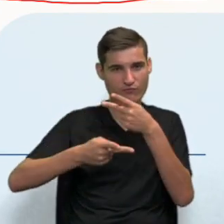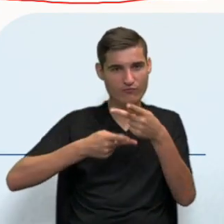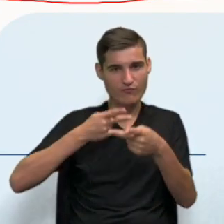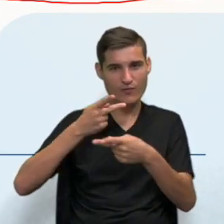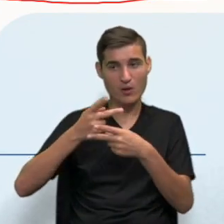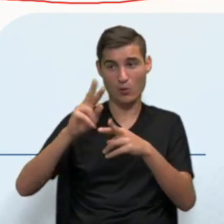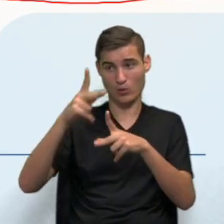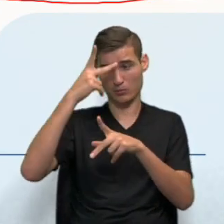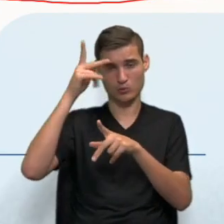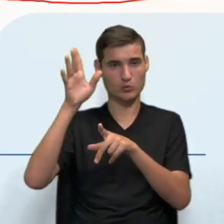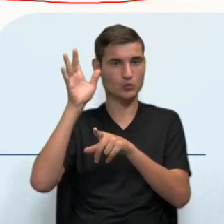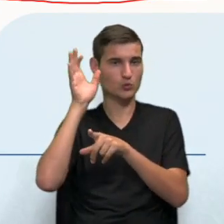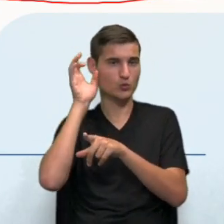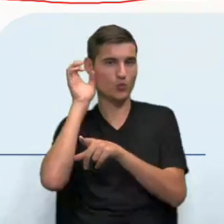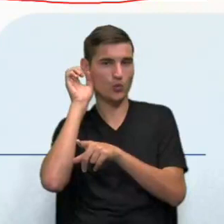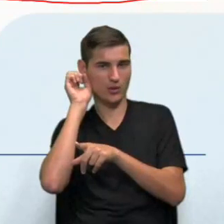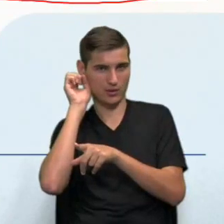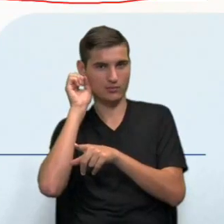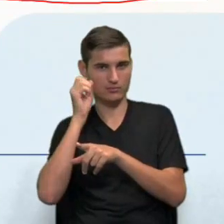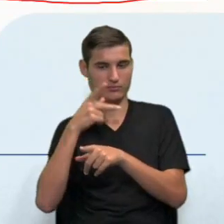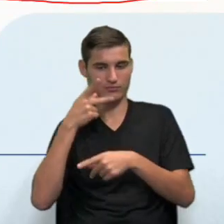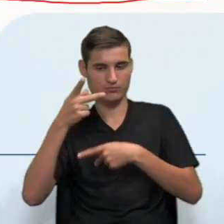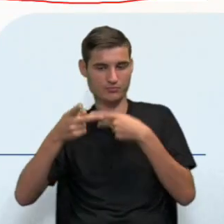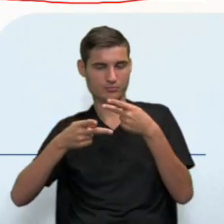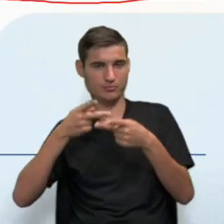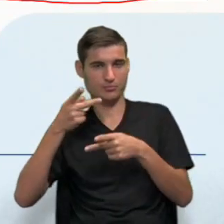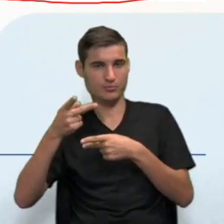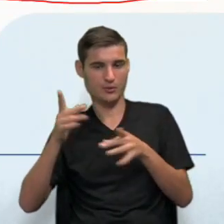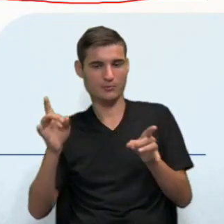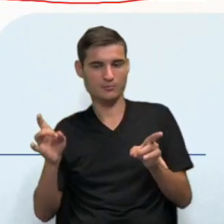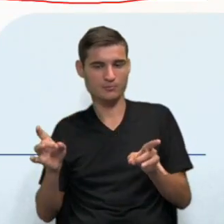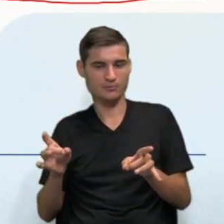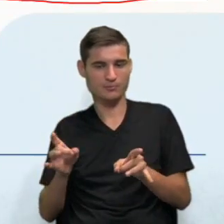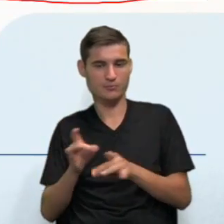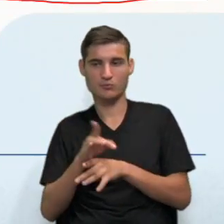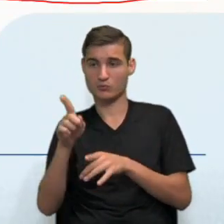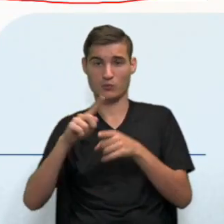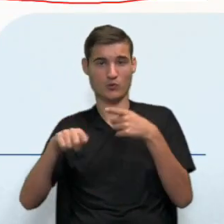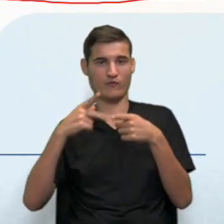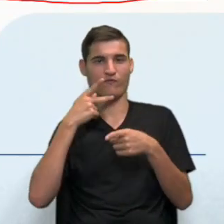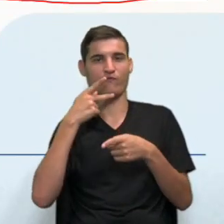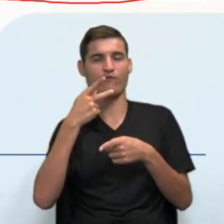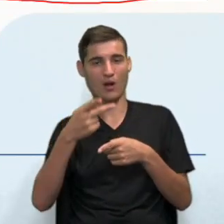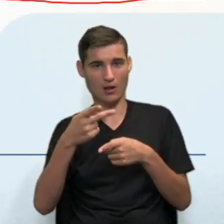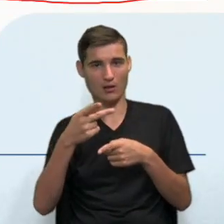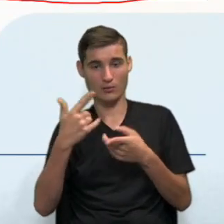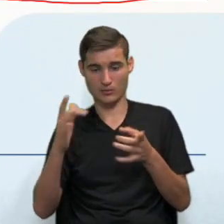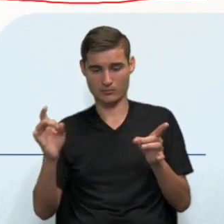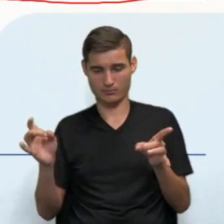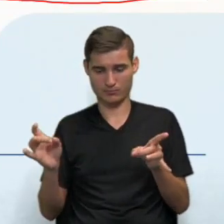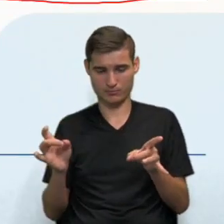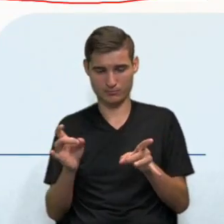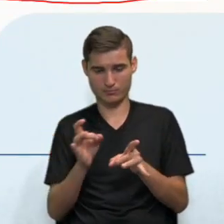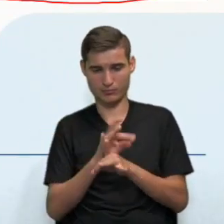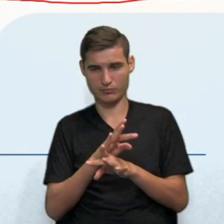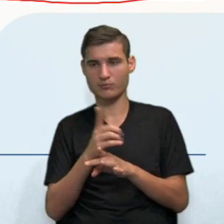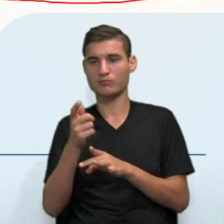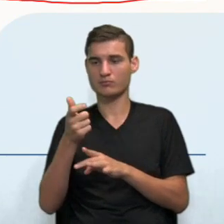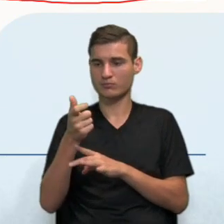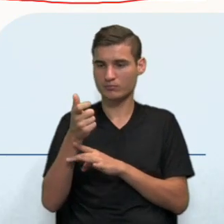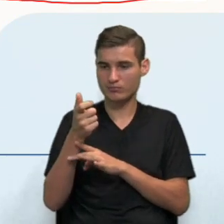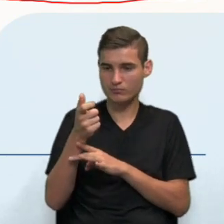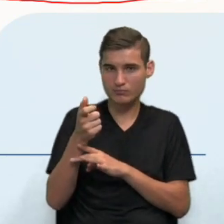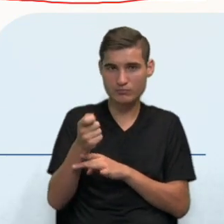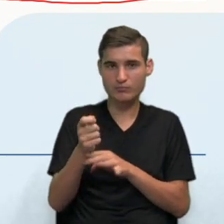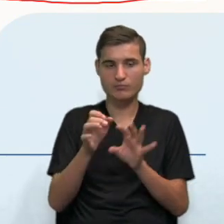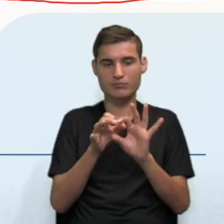estar do outro lado vai escutar o sinal, vai escutar a mensagem. E ele não pode falar enquanto está escutando. Quando ele quiser falar, ele tem que apertar o botão. O